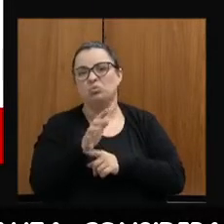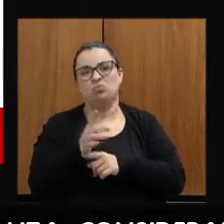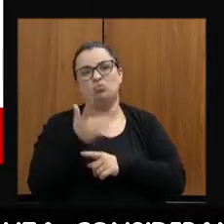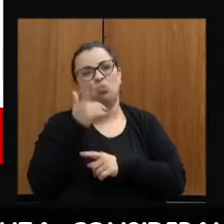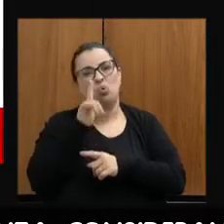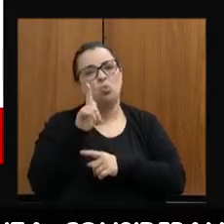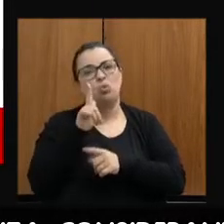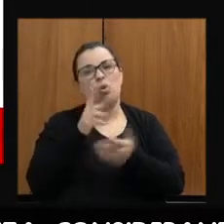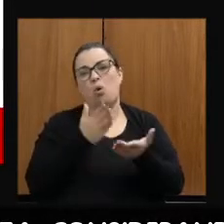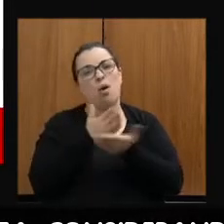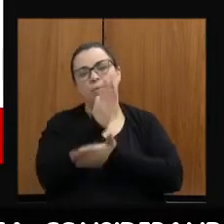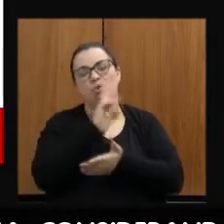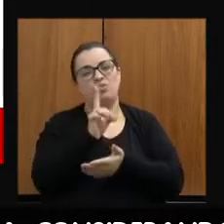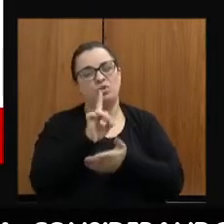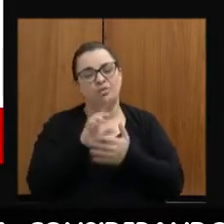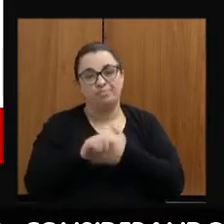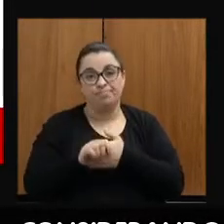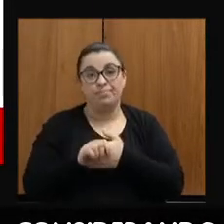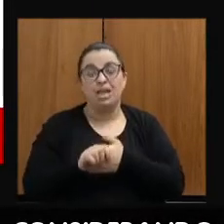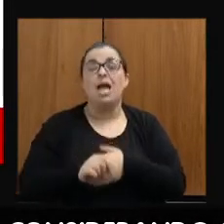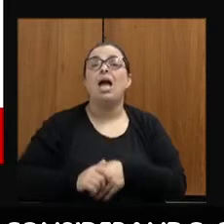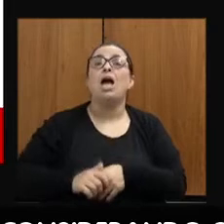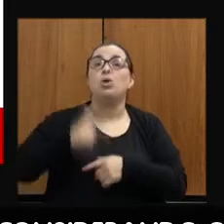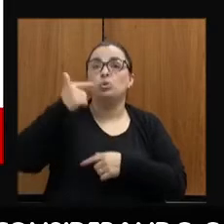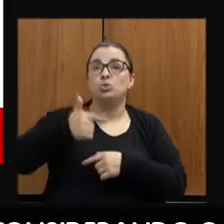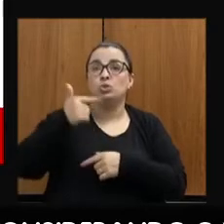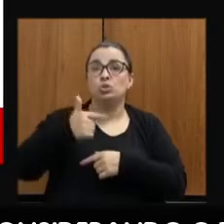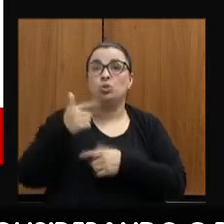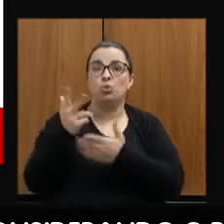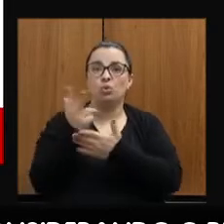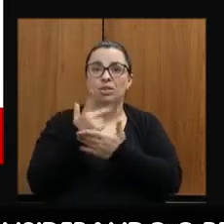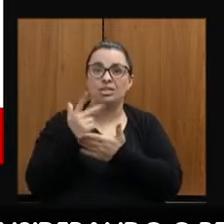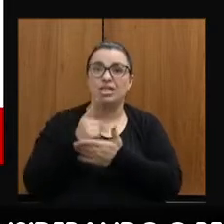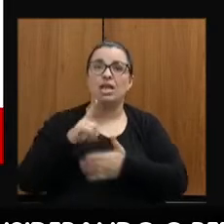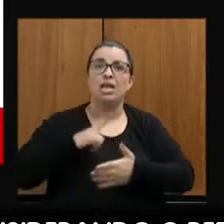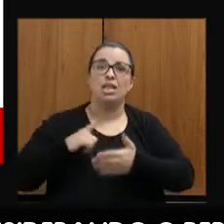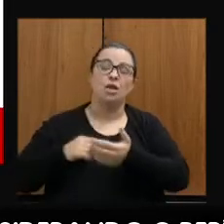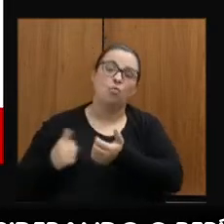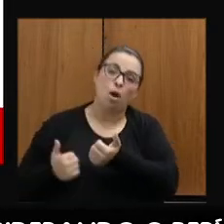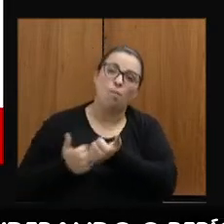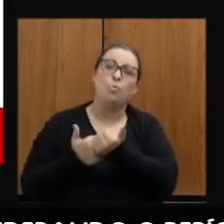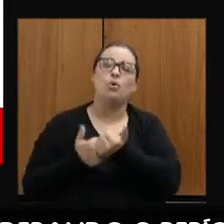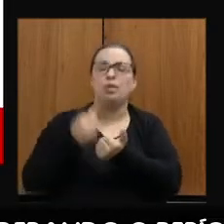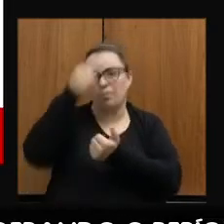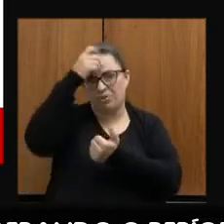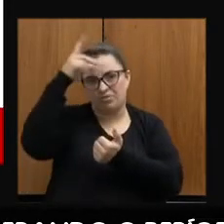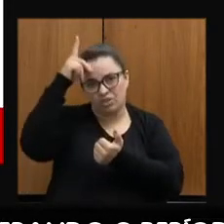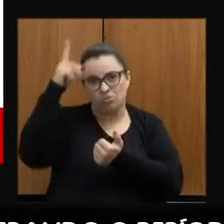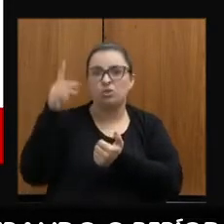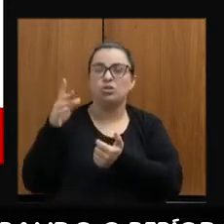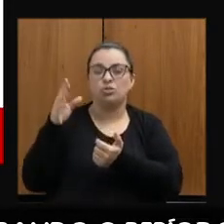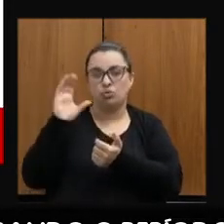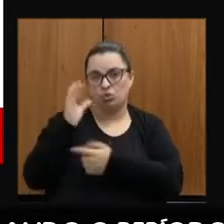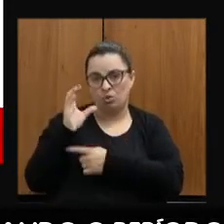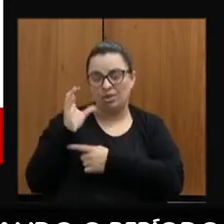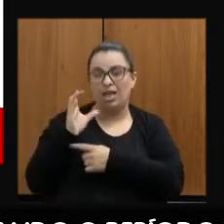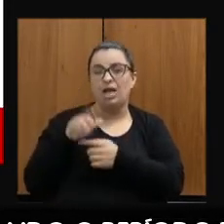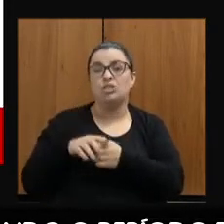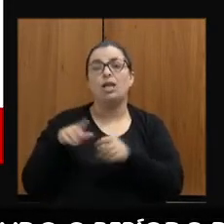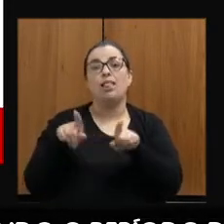secretário O Igor é tu e o segundo traçado esse com apoio da Prefeitura de Contagem também estudado